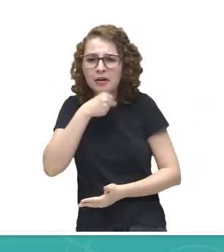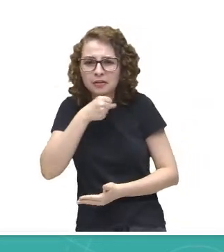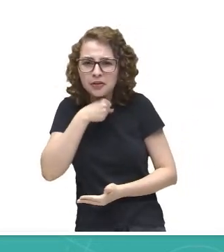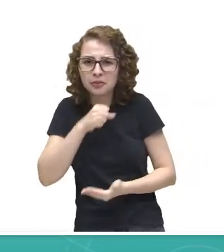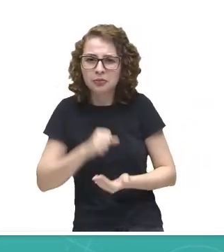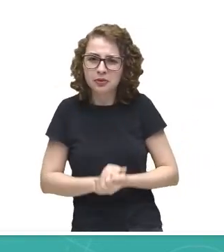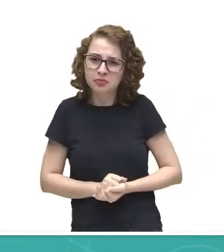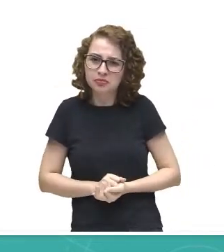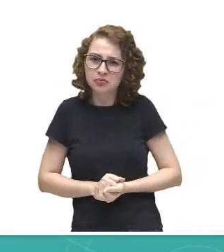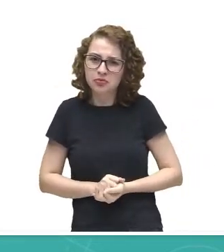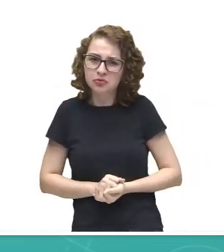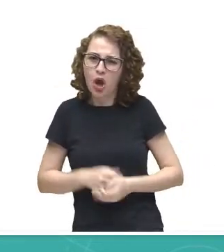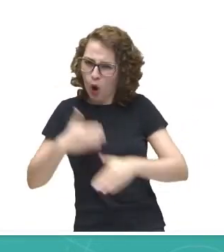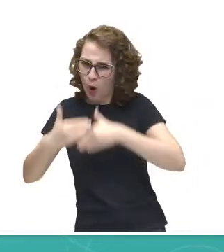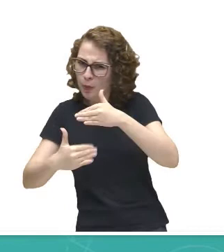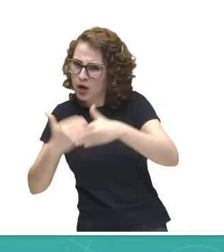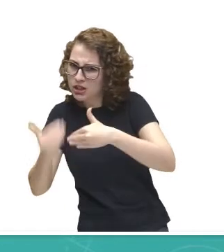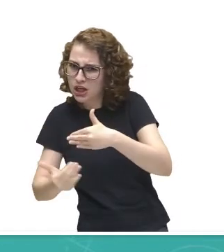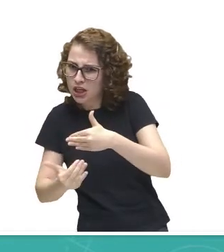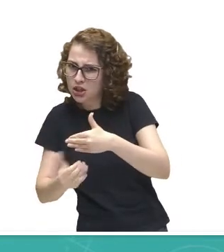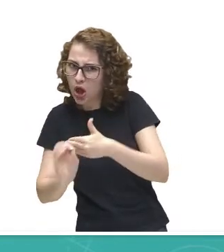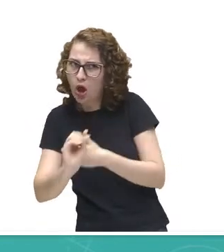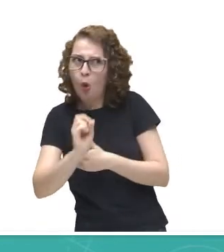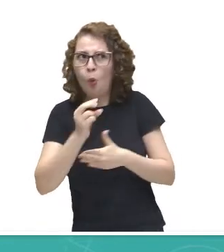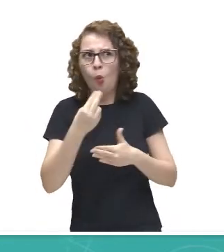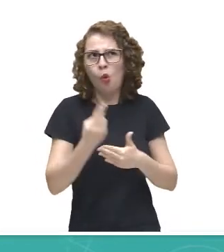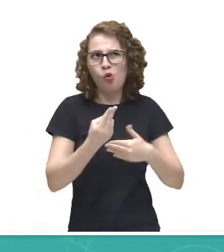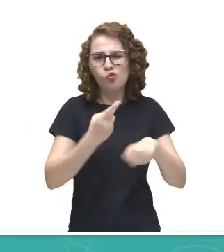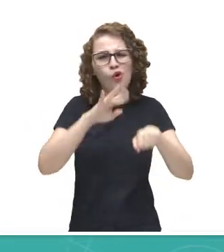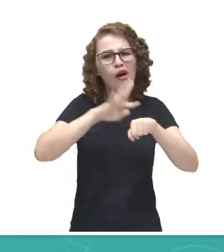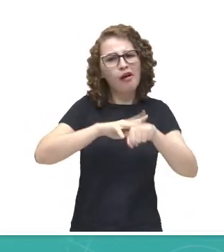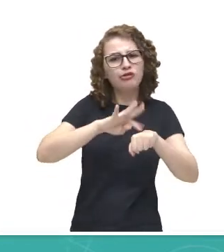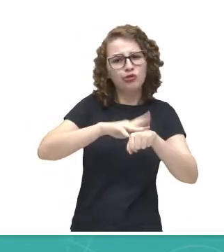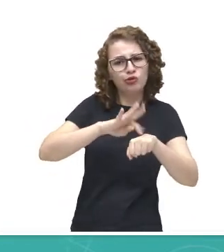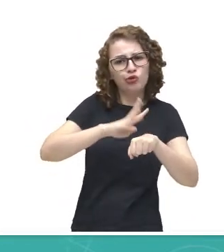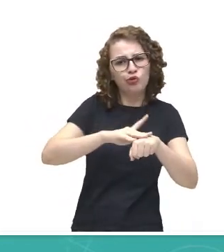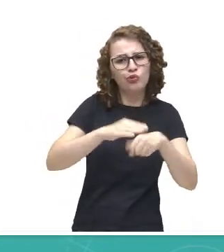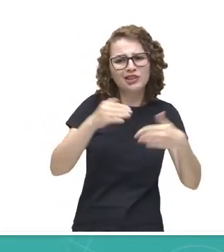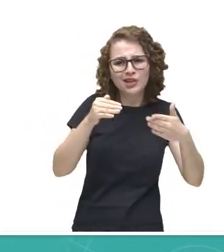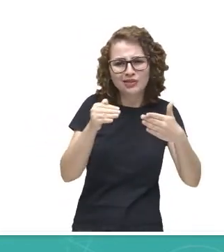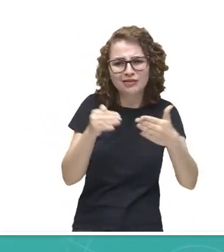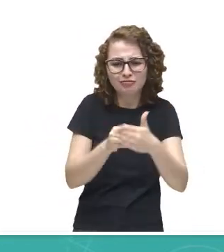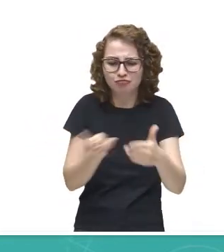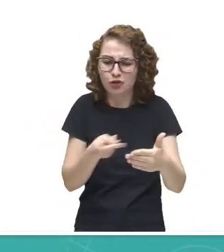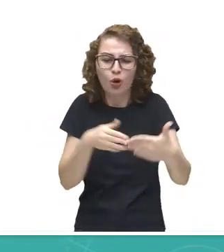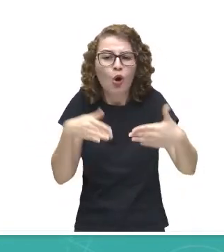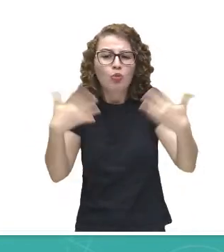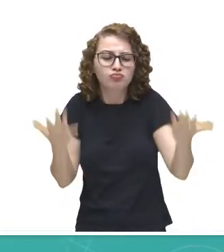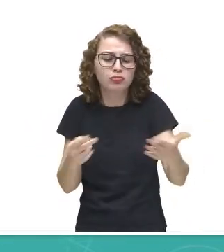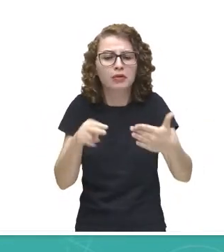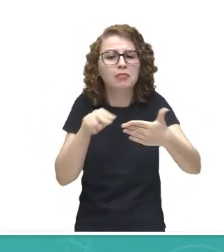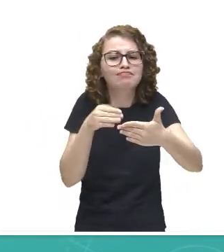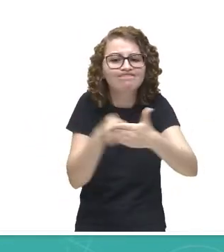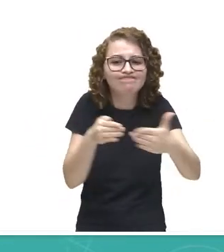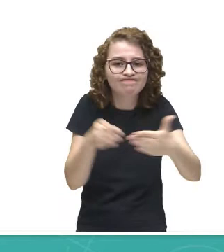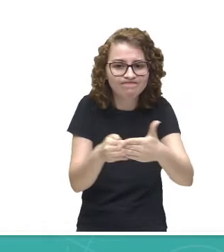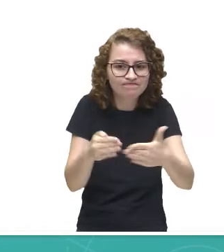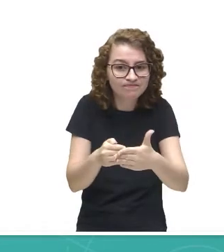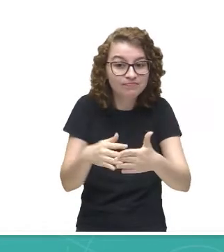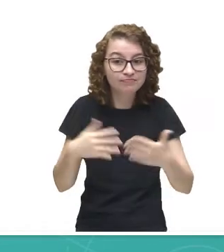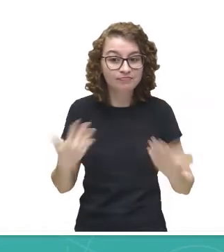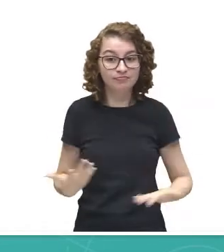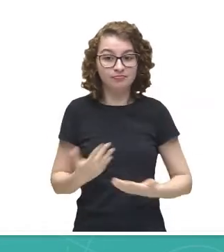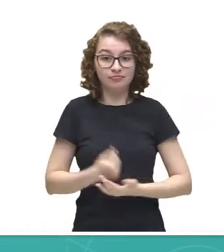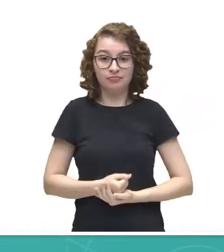o próprio processo ou são as doenças crônicas que podem aparecer durante esse processo?